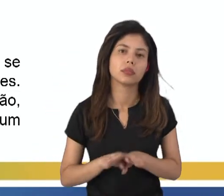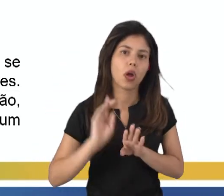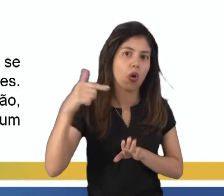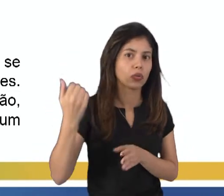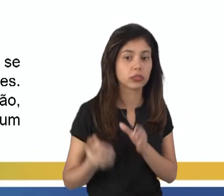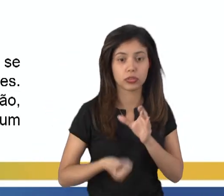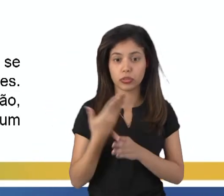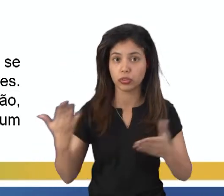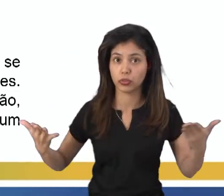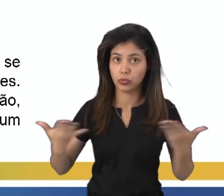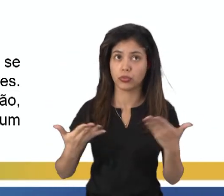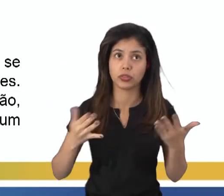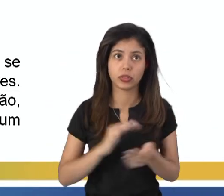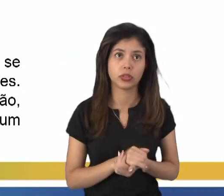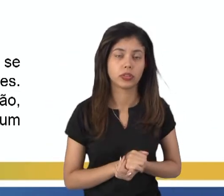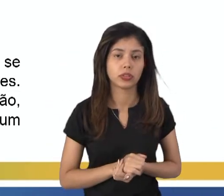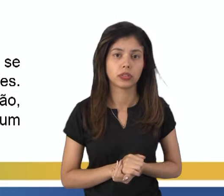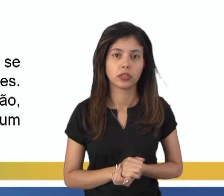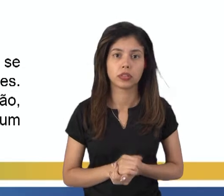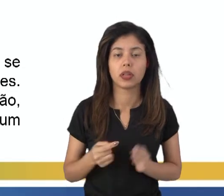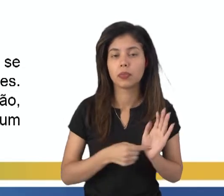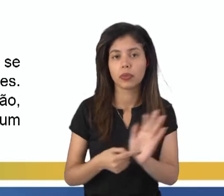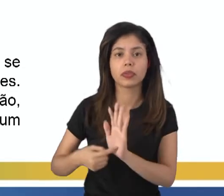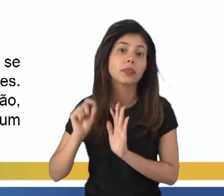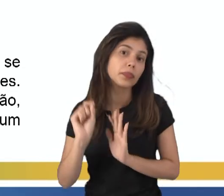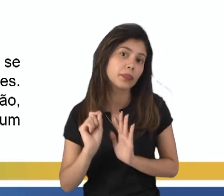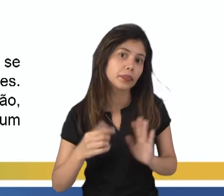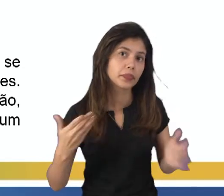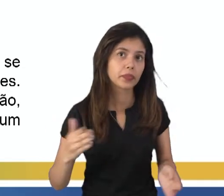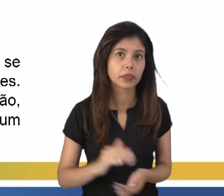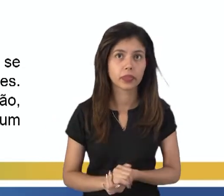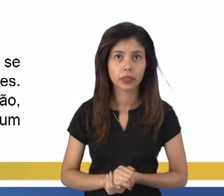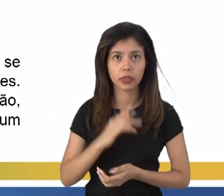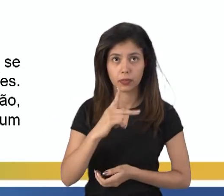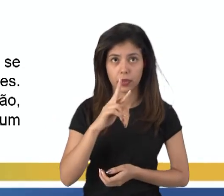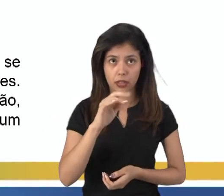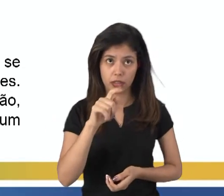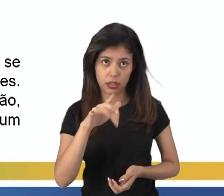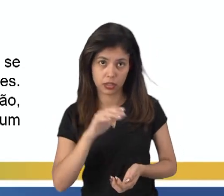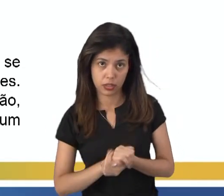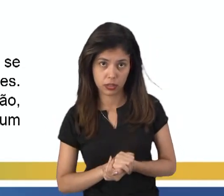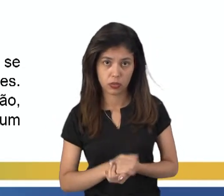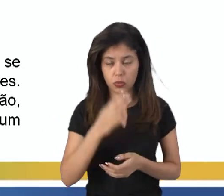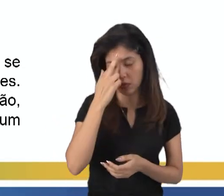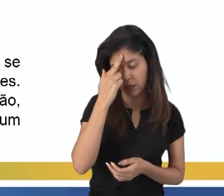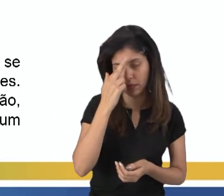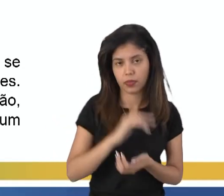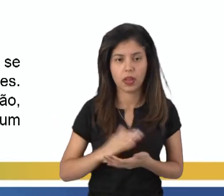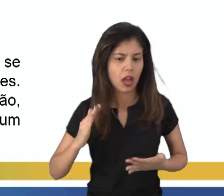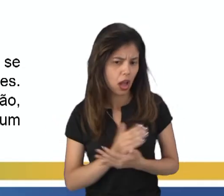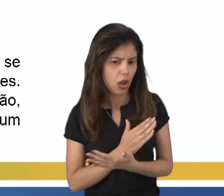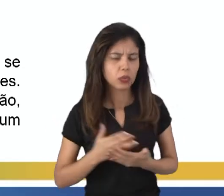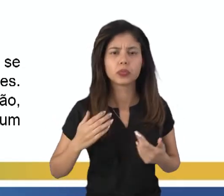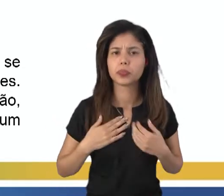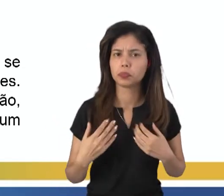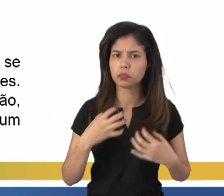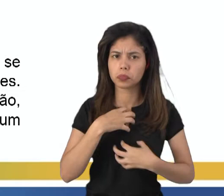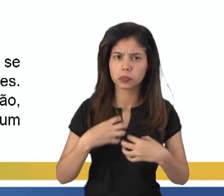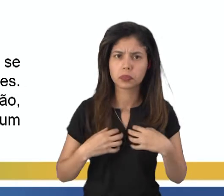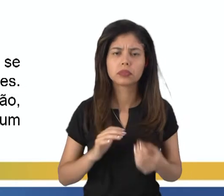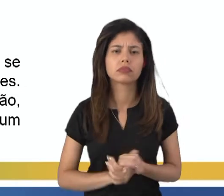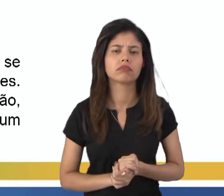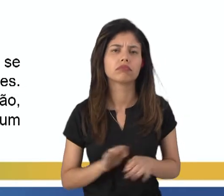outras que existem hoje, né? Provando que existe o quê? O que a gente chama de parentesco comum, né? Em algum momento elas compartilharam